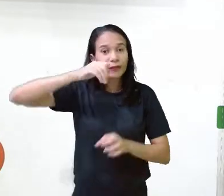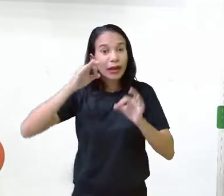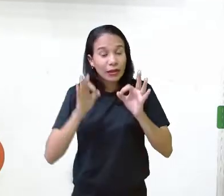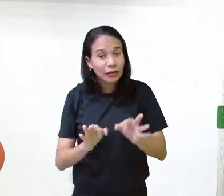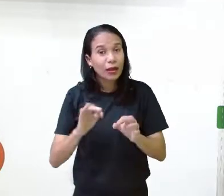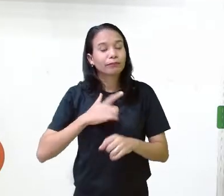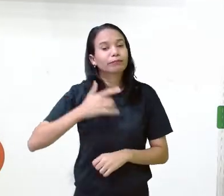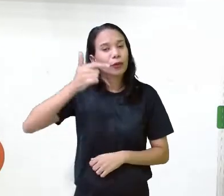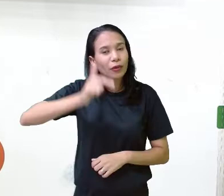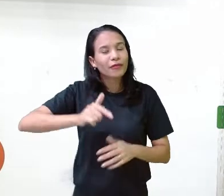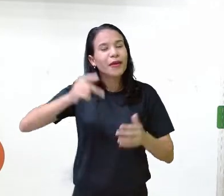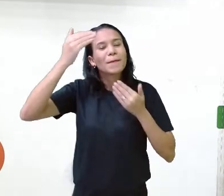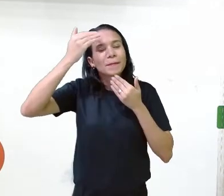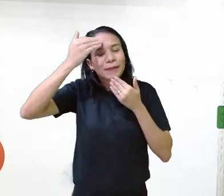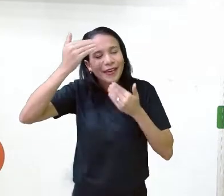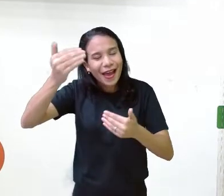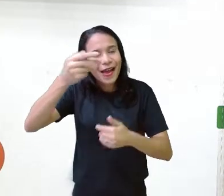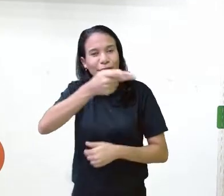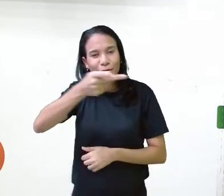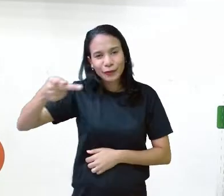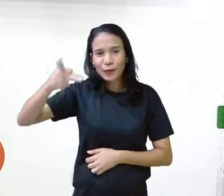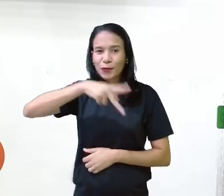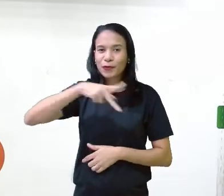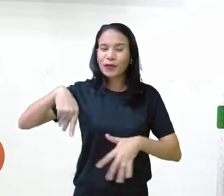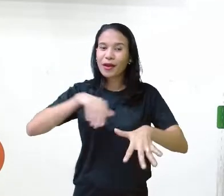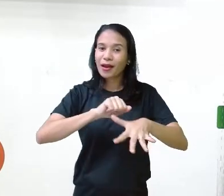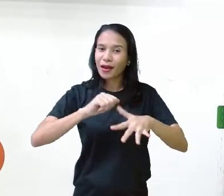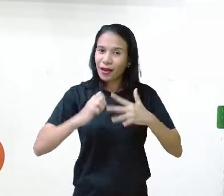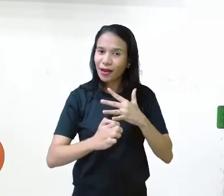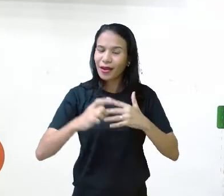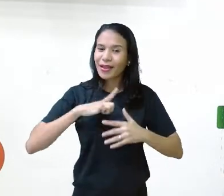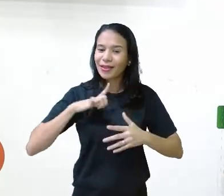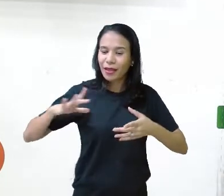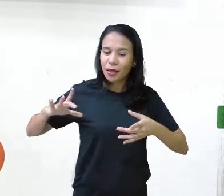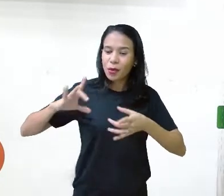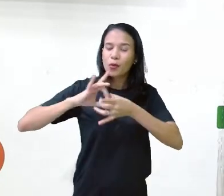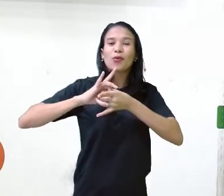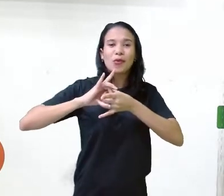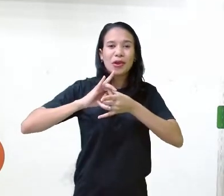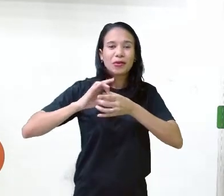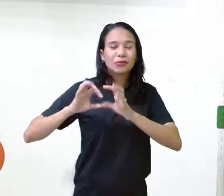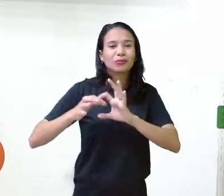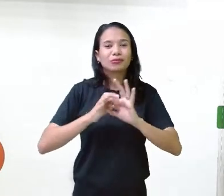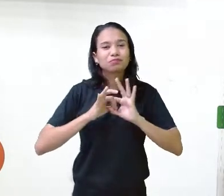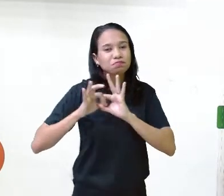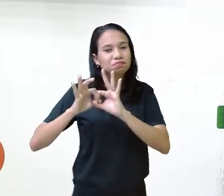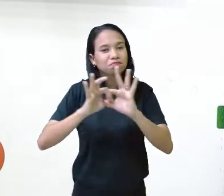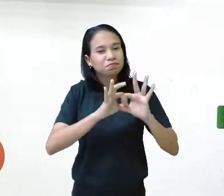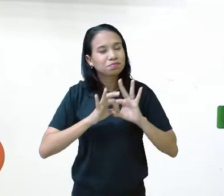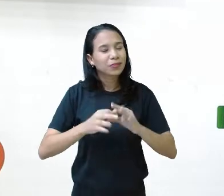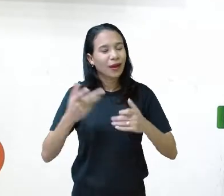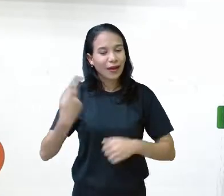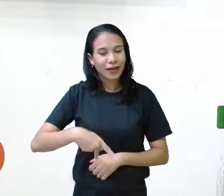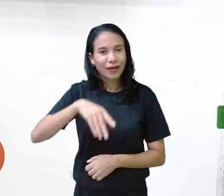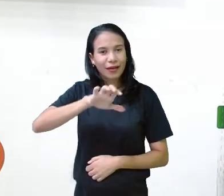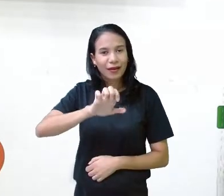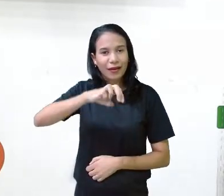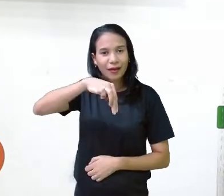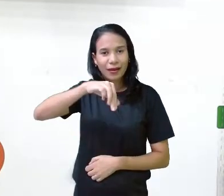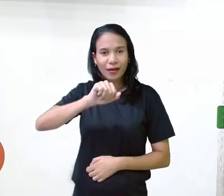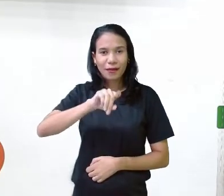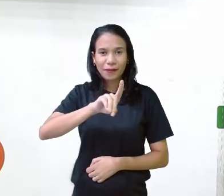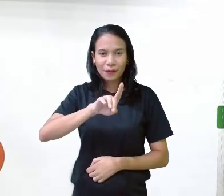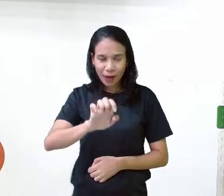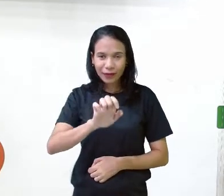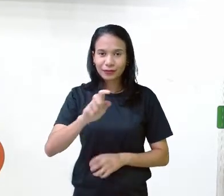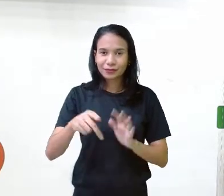Mais uma vez, gratidão a você, professor do AE, que vem com essa parceria conosco aqui da EMAD, no Educa